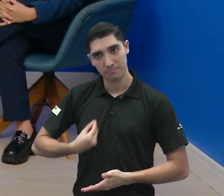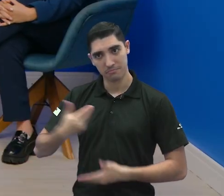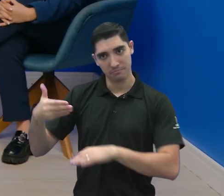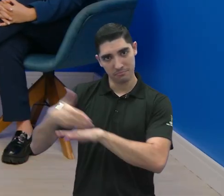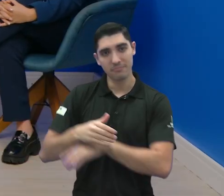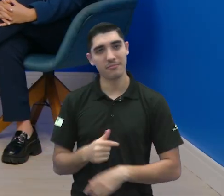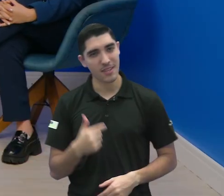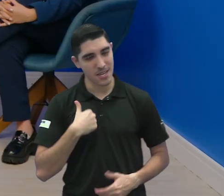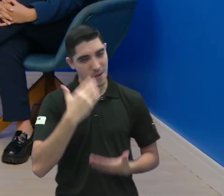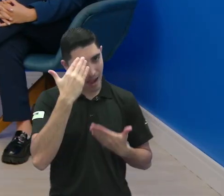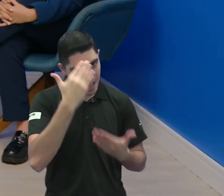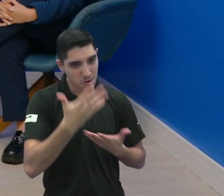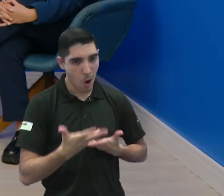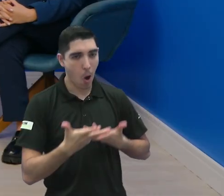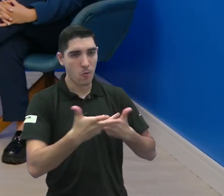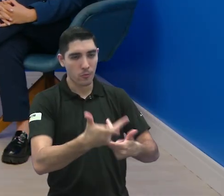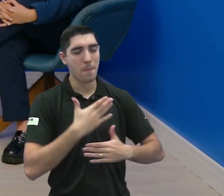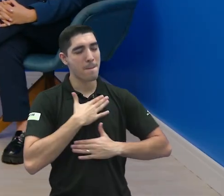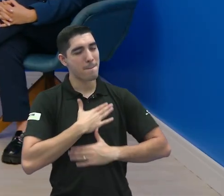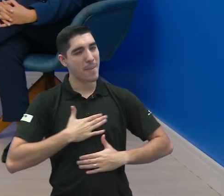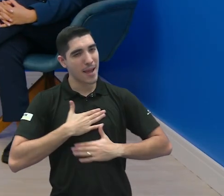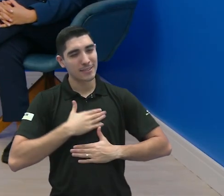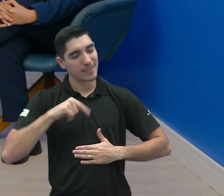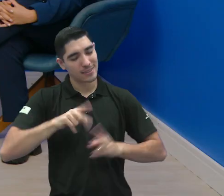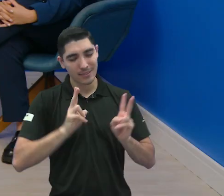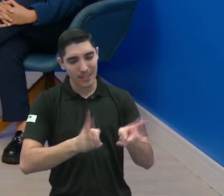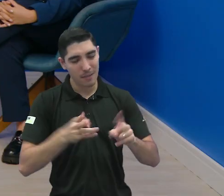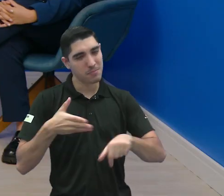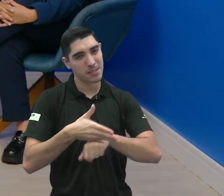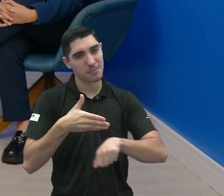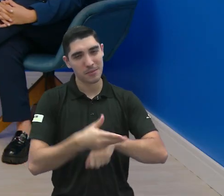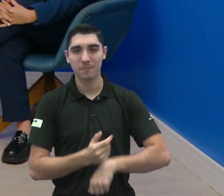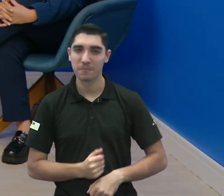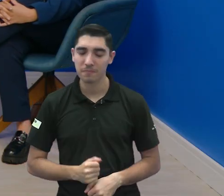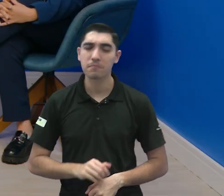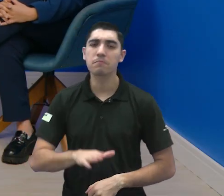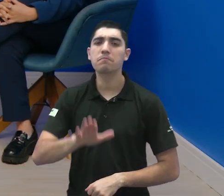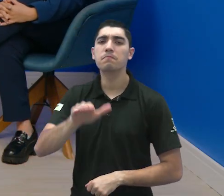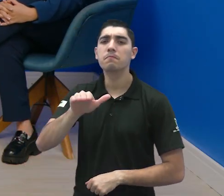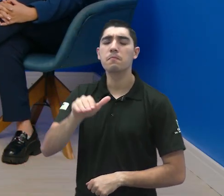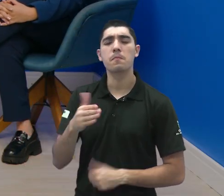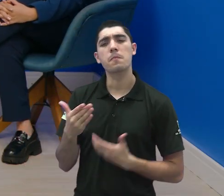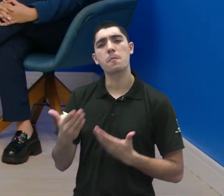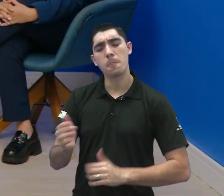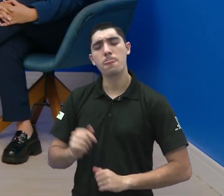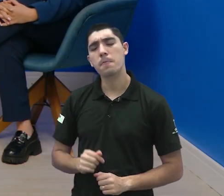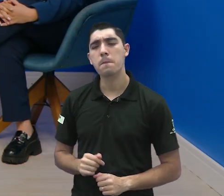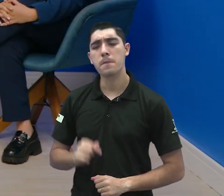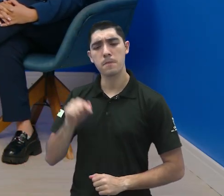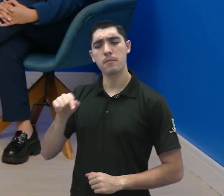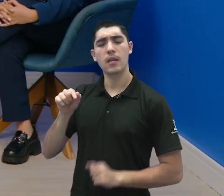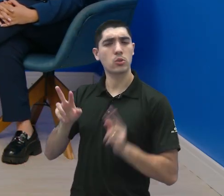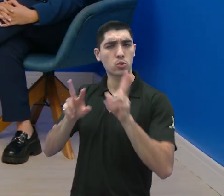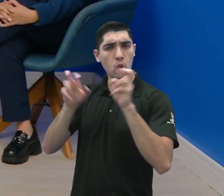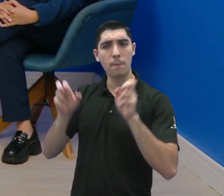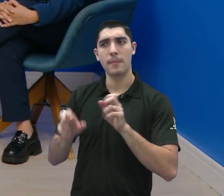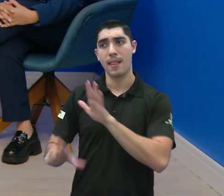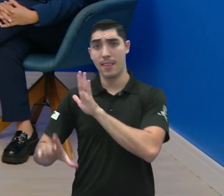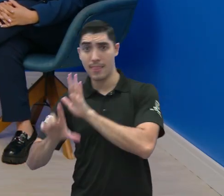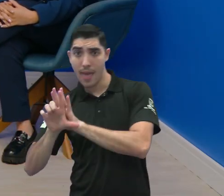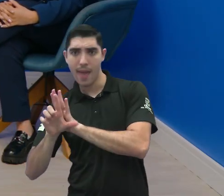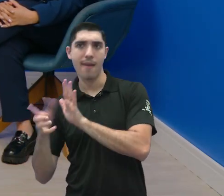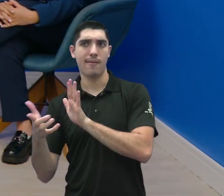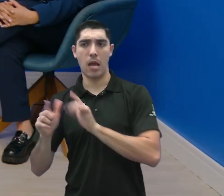professor. Eu que agradeço, é sempre um prazer estar aqui e conversar com vocês. Isaías, quando a gente pensa nessa relação entre